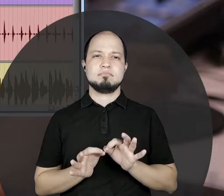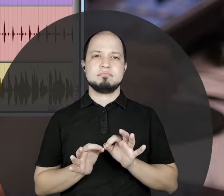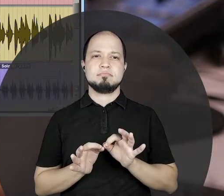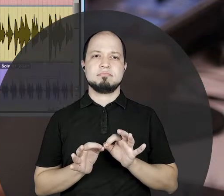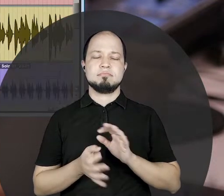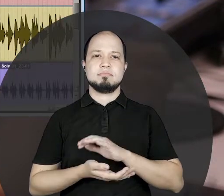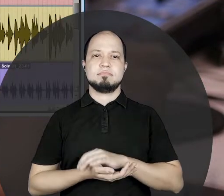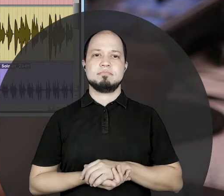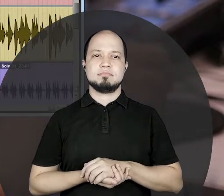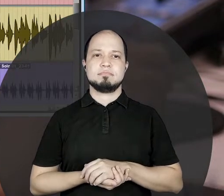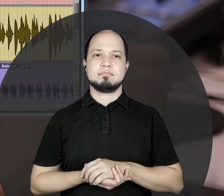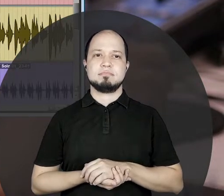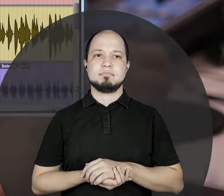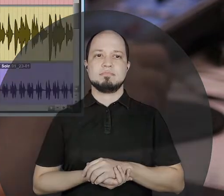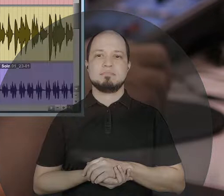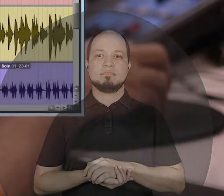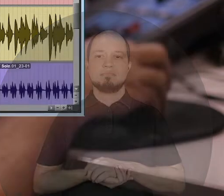Certo.